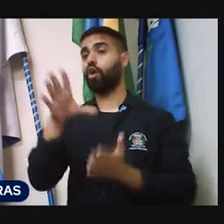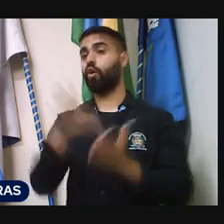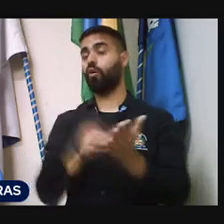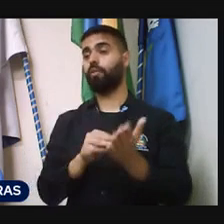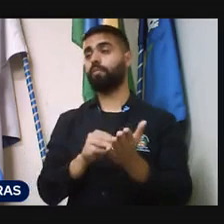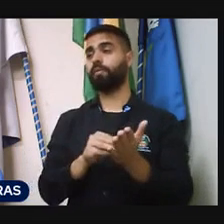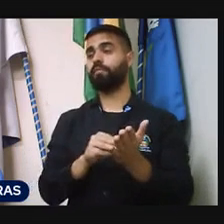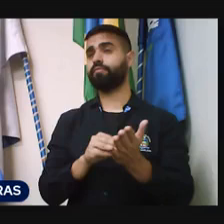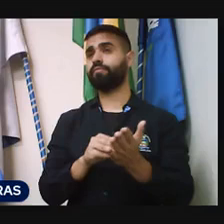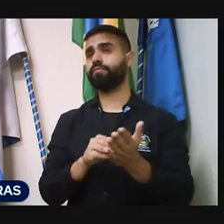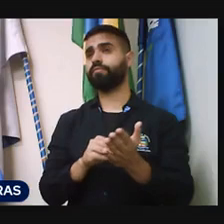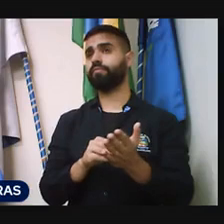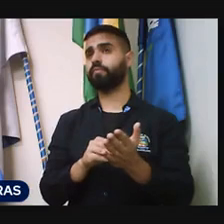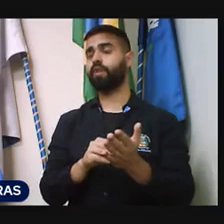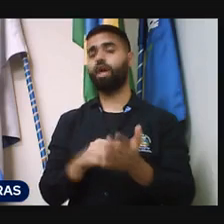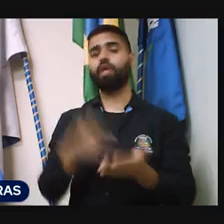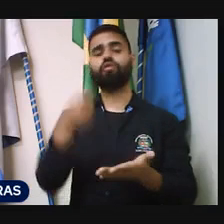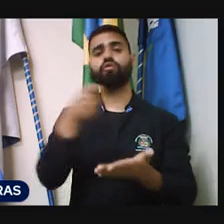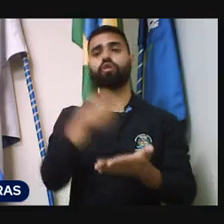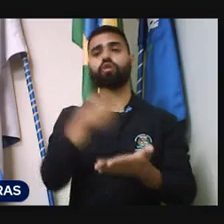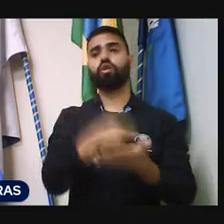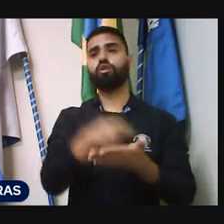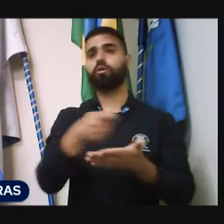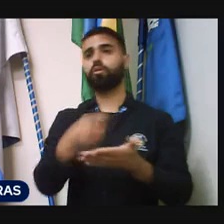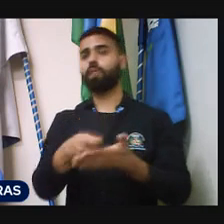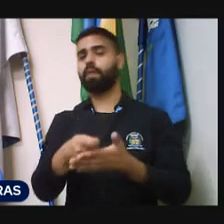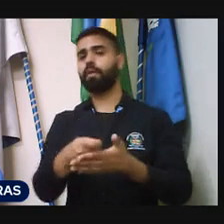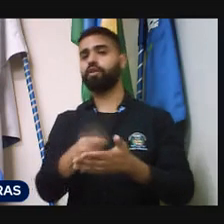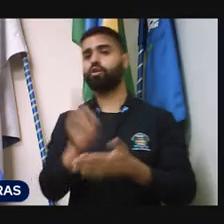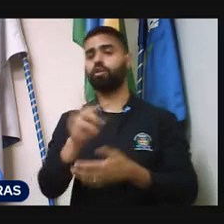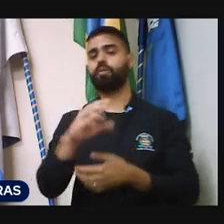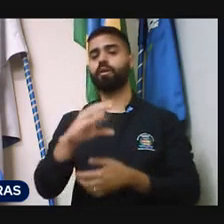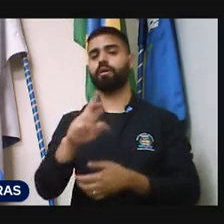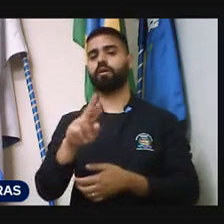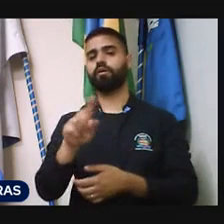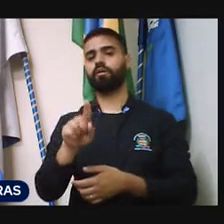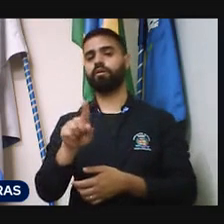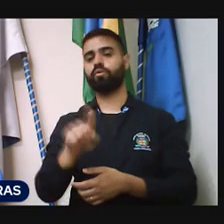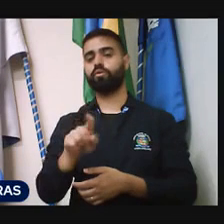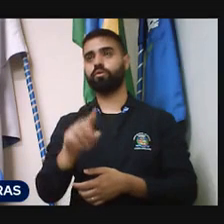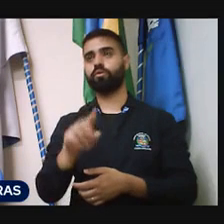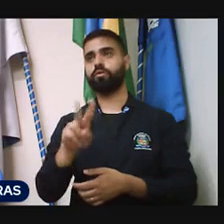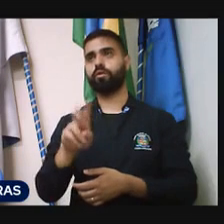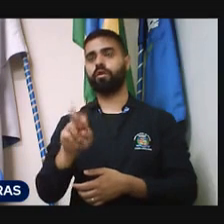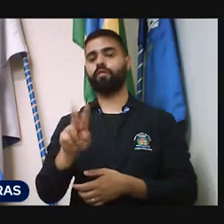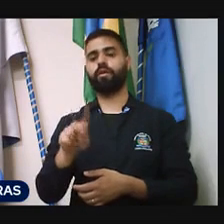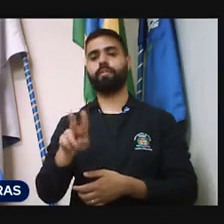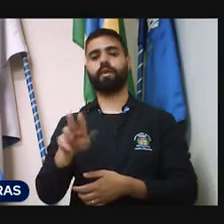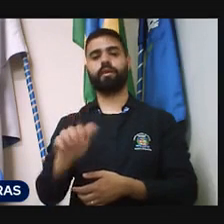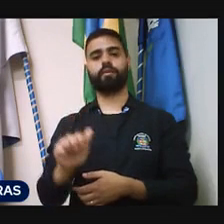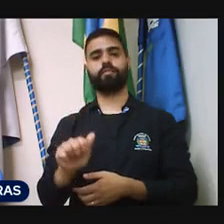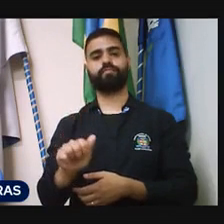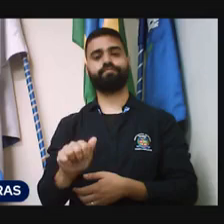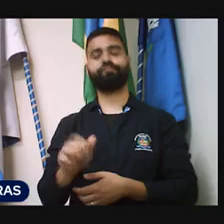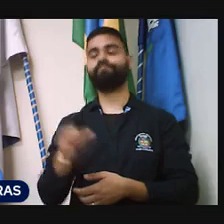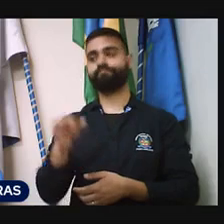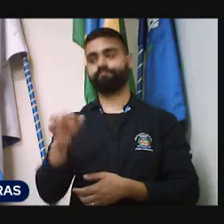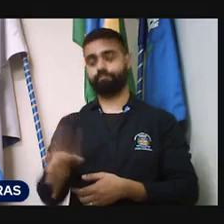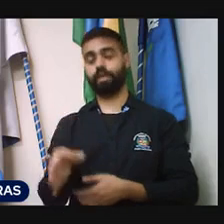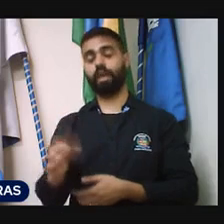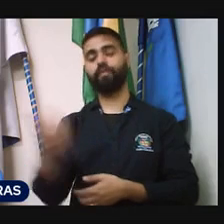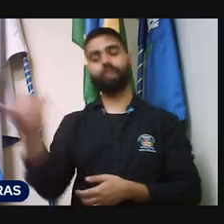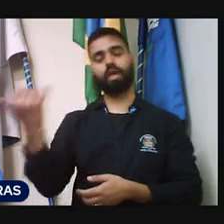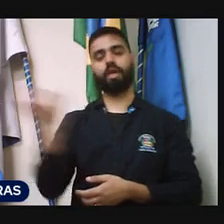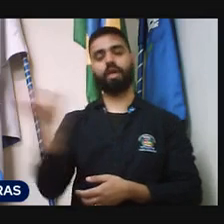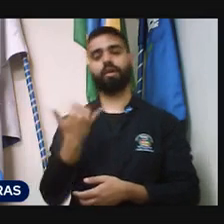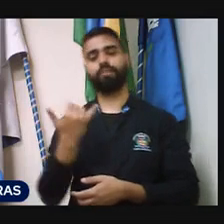integral dos processos de pagamentos liquidados em nome da Cruz Vermelha nos últimos três meses do ano vigente certo desceremos